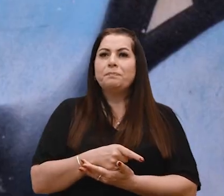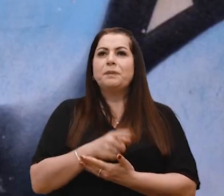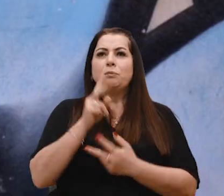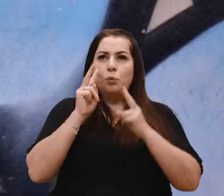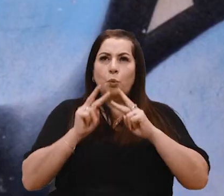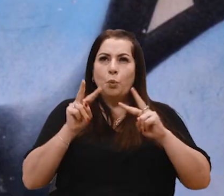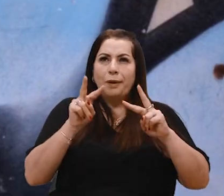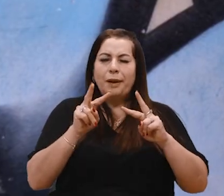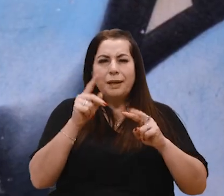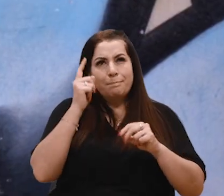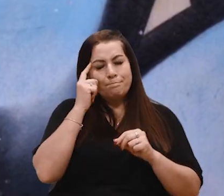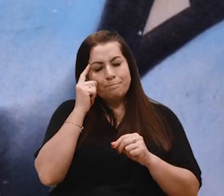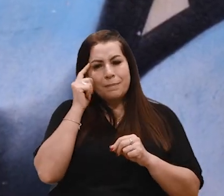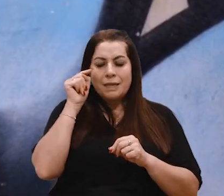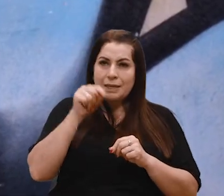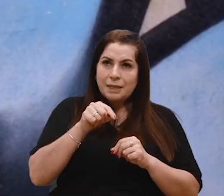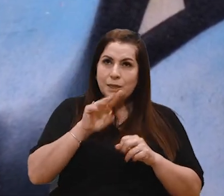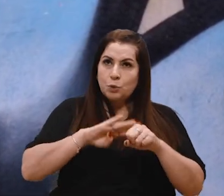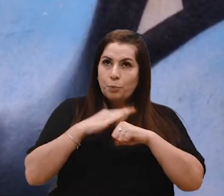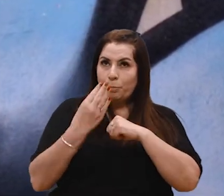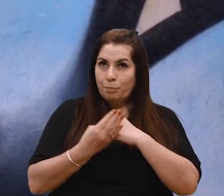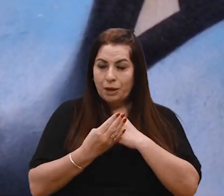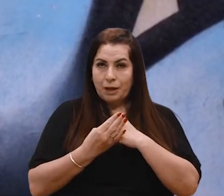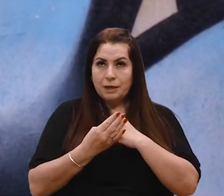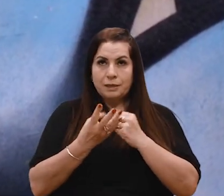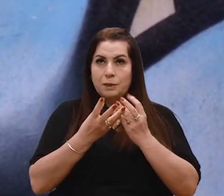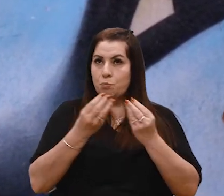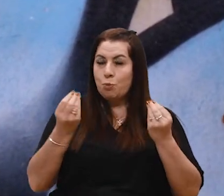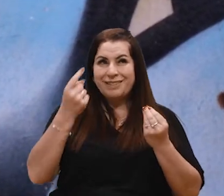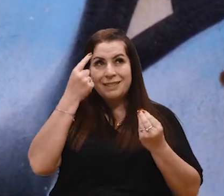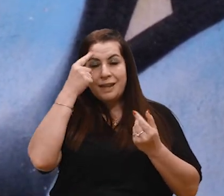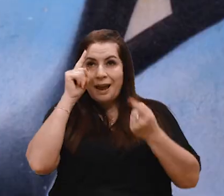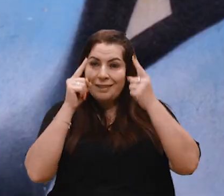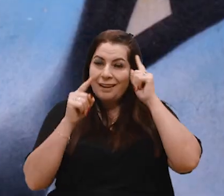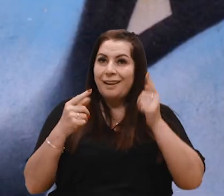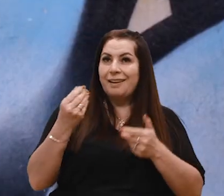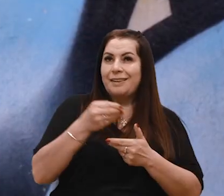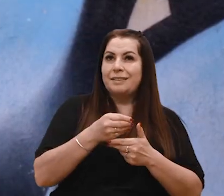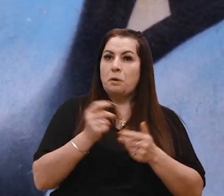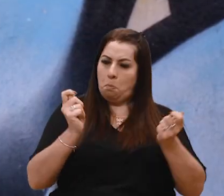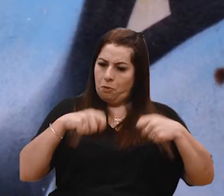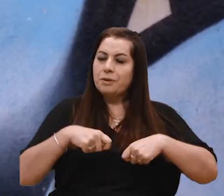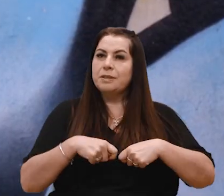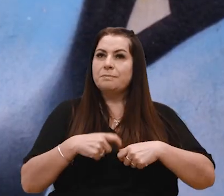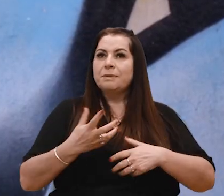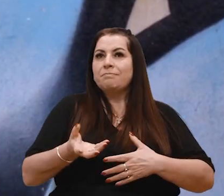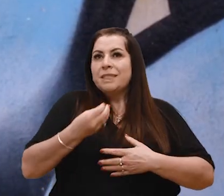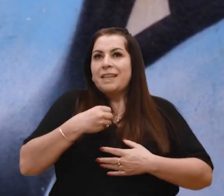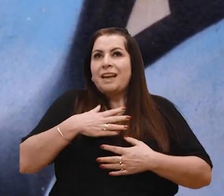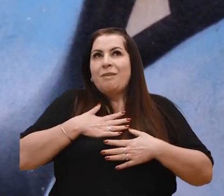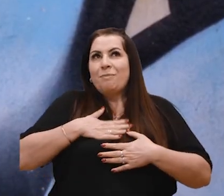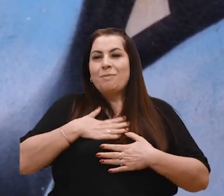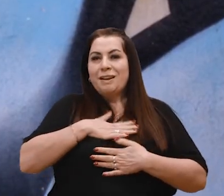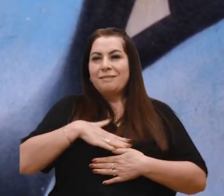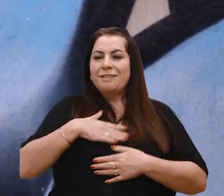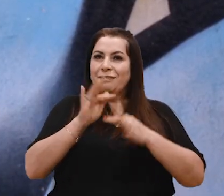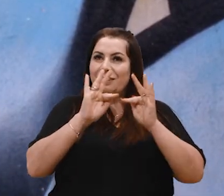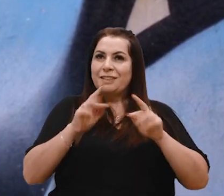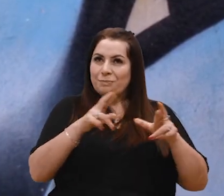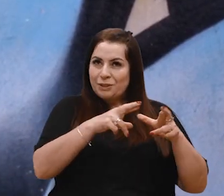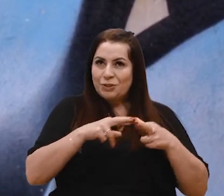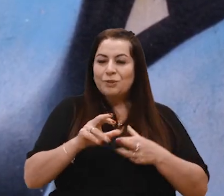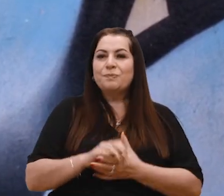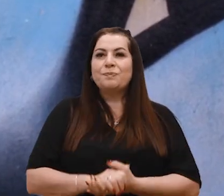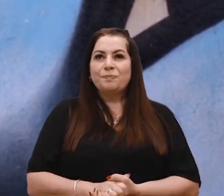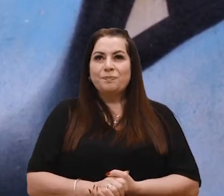época. Então, olhar e pensar que aqui do bairro sai muitas ideias, sai muita potência, me deixa também muito